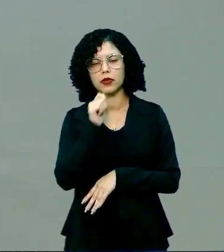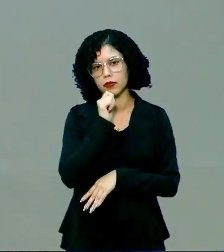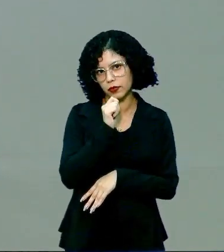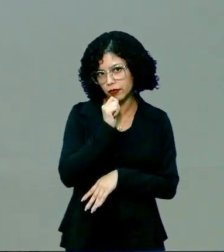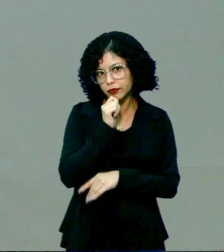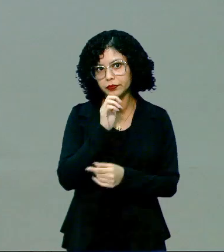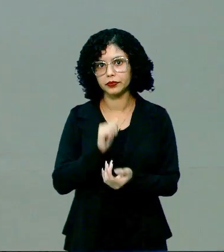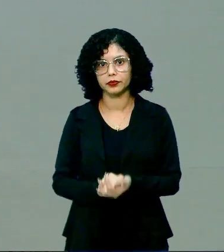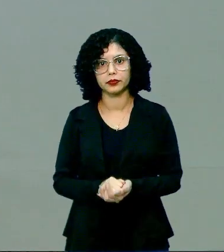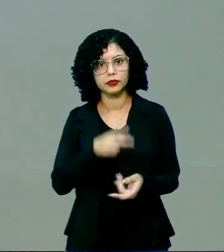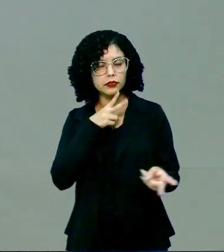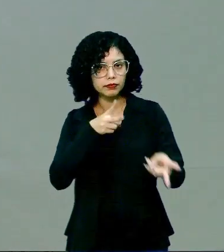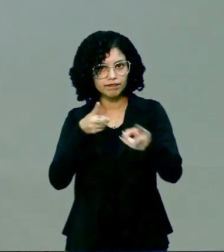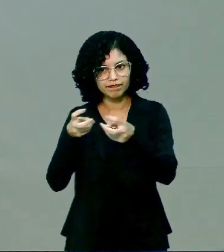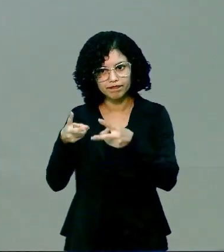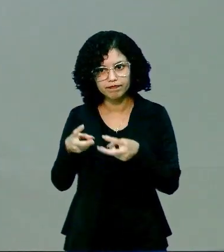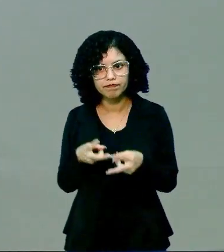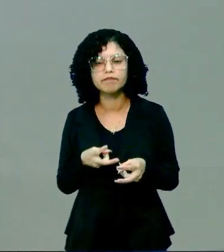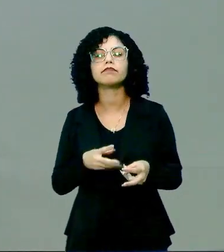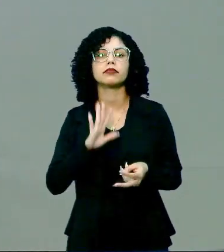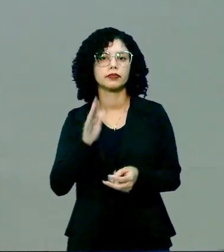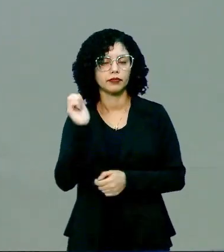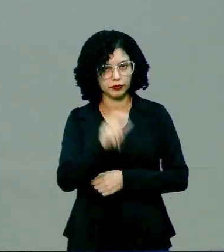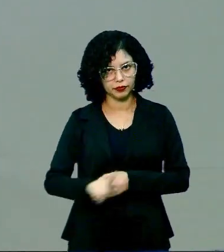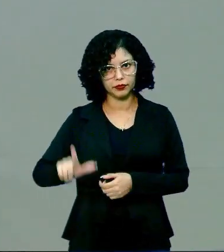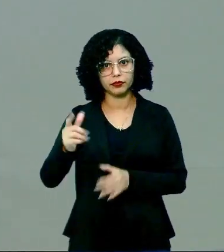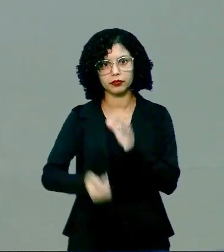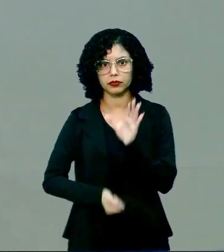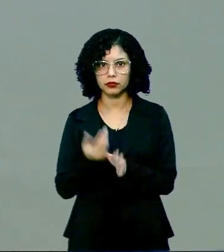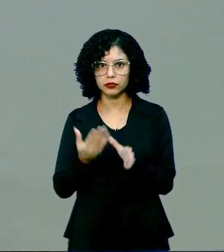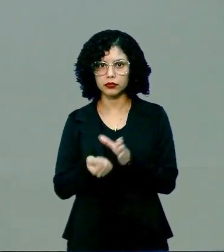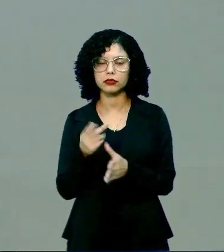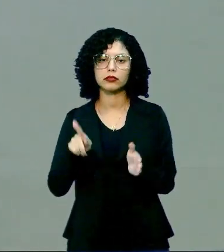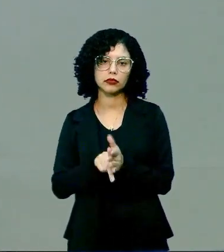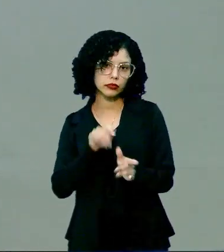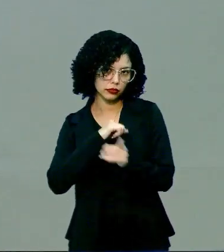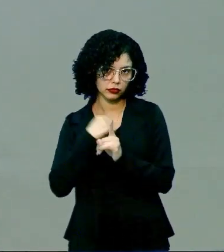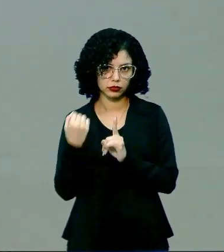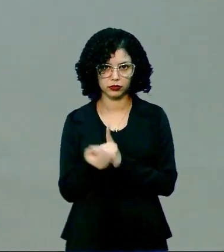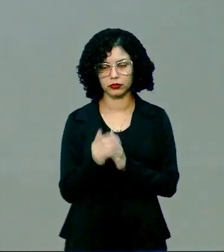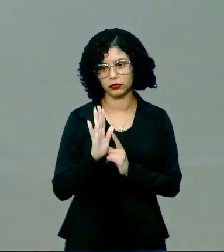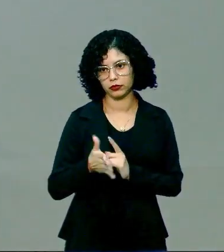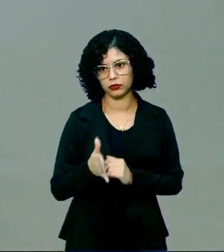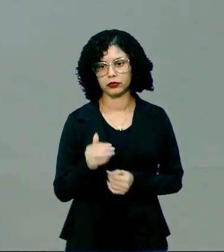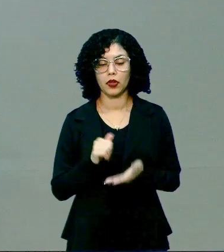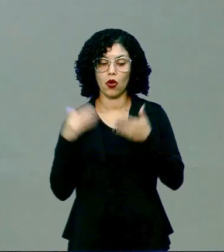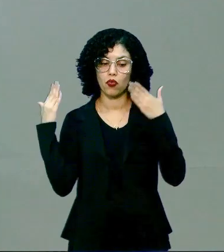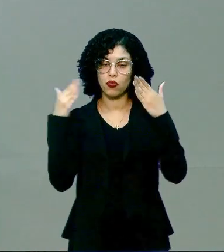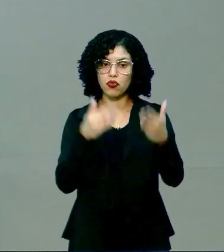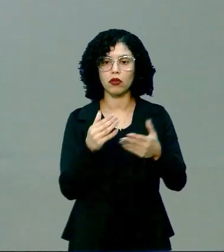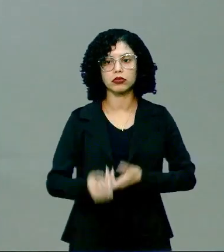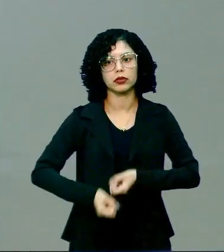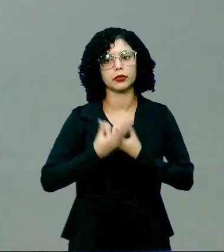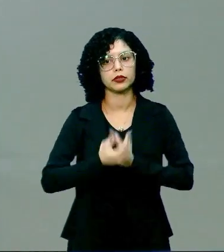da Inconfidência Mineira, a gente já observa essa produção literária de denúncia social, mas aqui a gente tem o foco na poesia